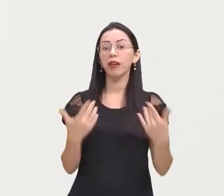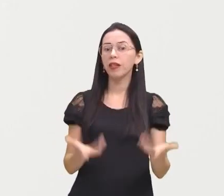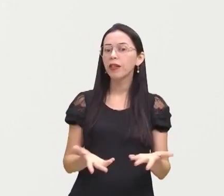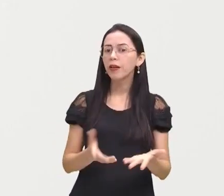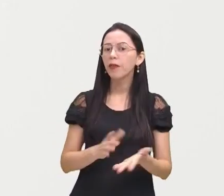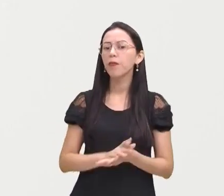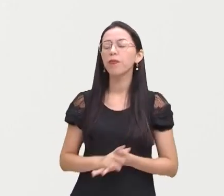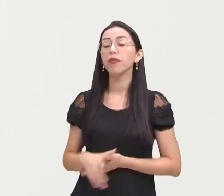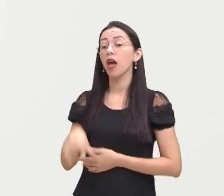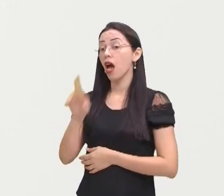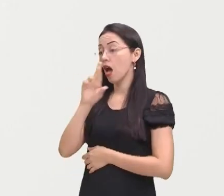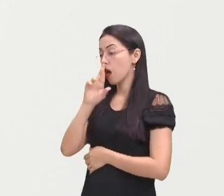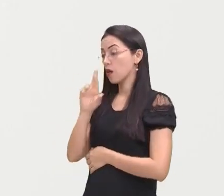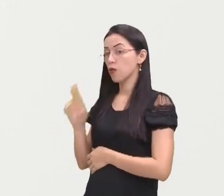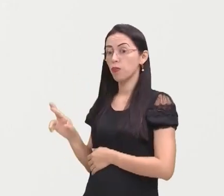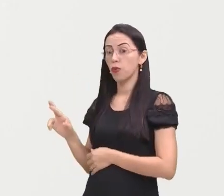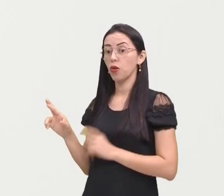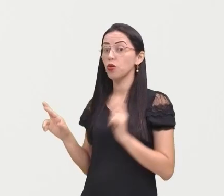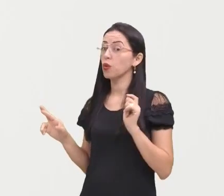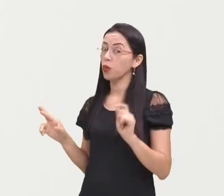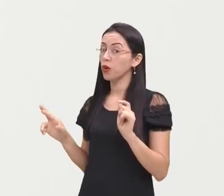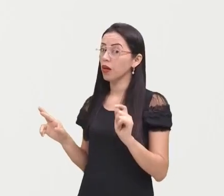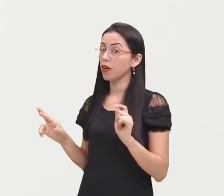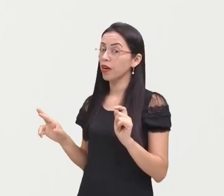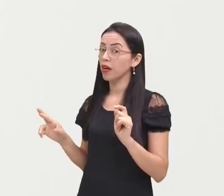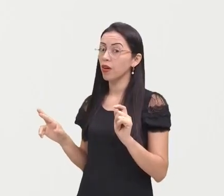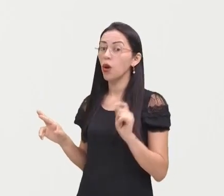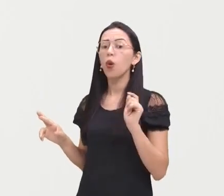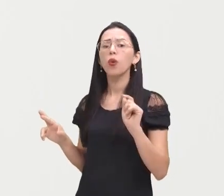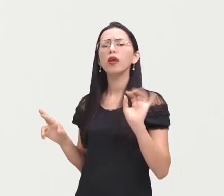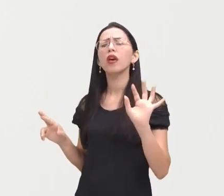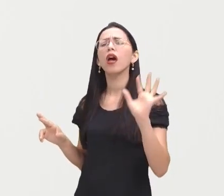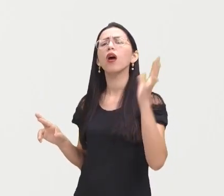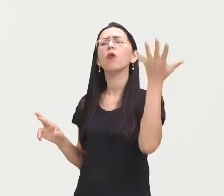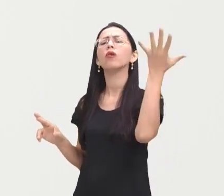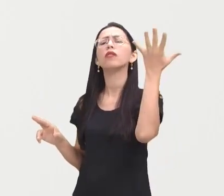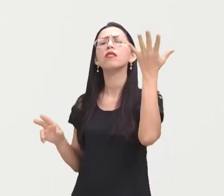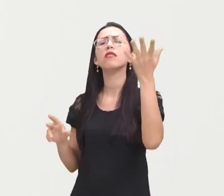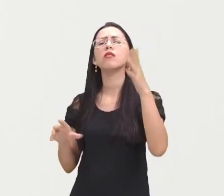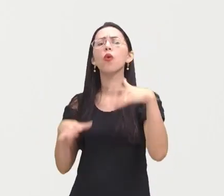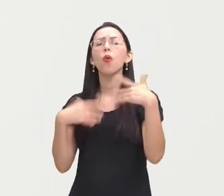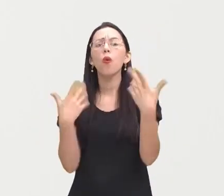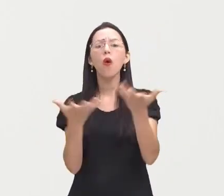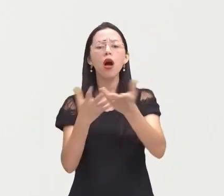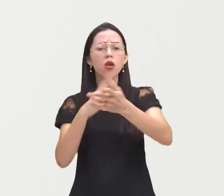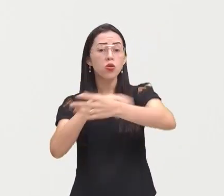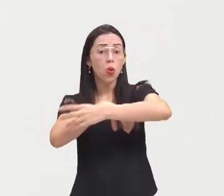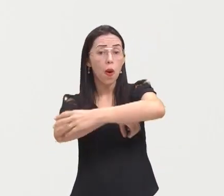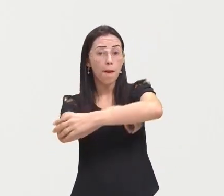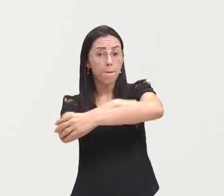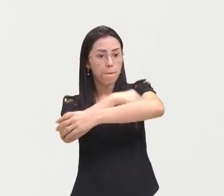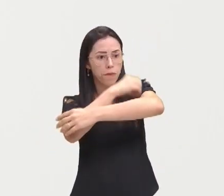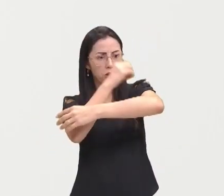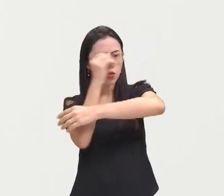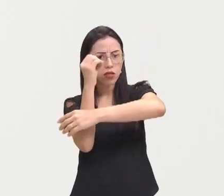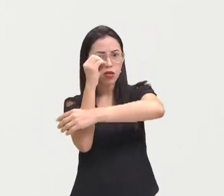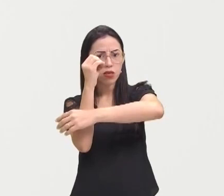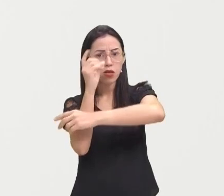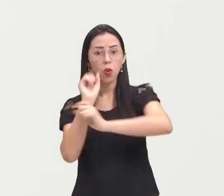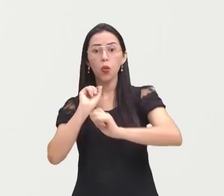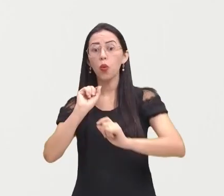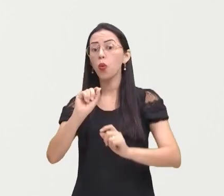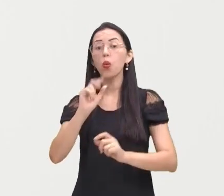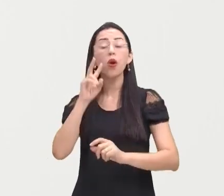é: o que aconteceu quando amanheceu? Eles viram o bumbum de um boto e a